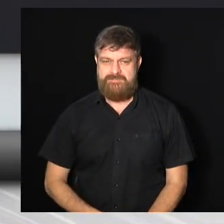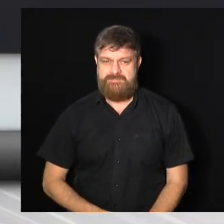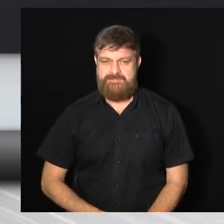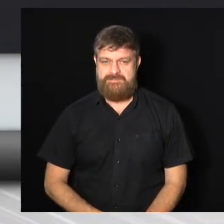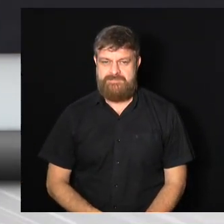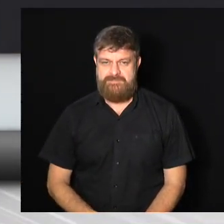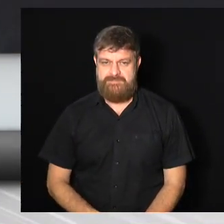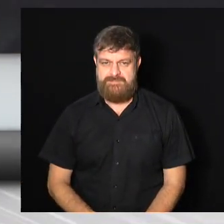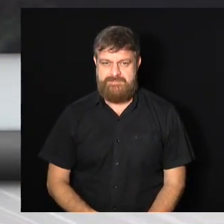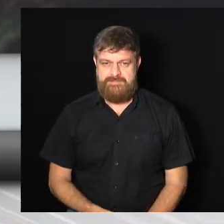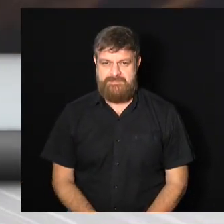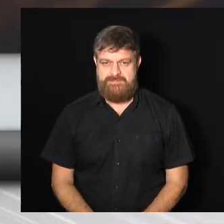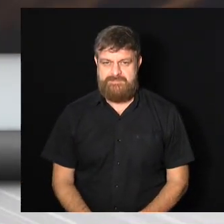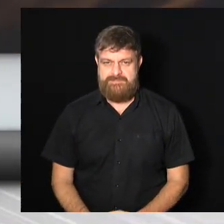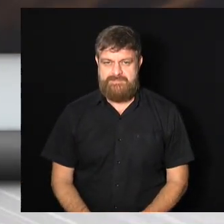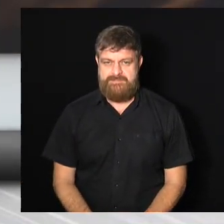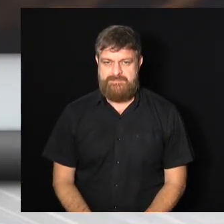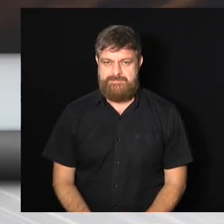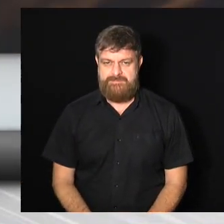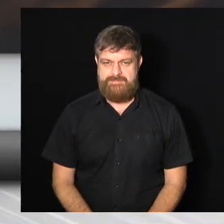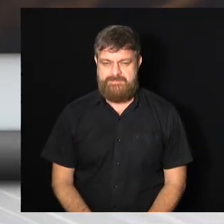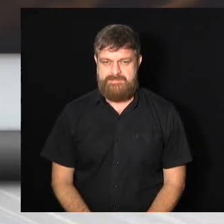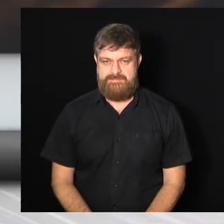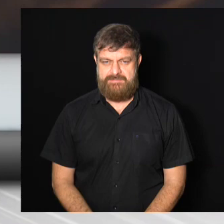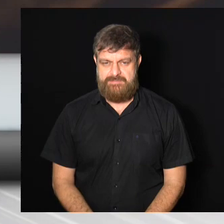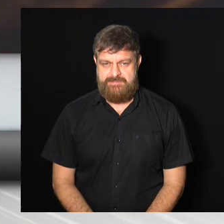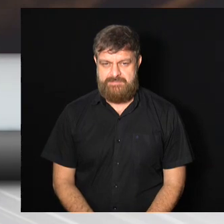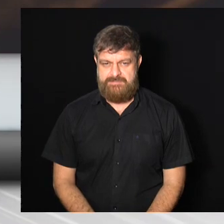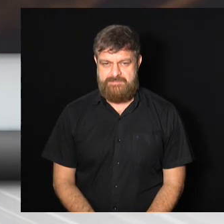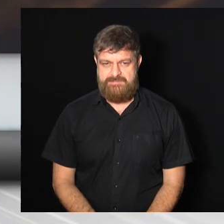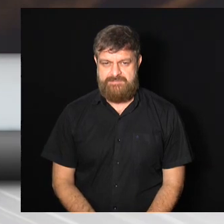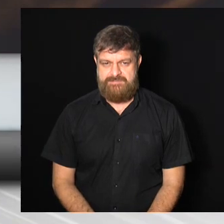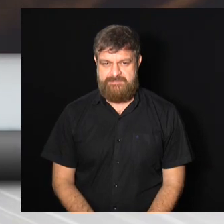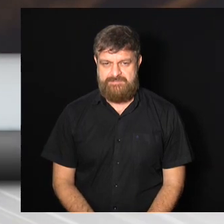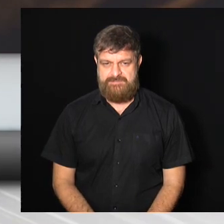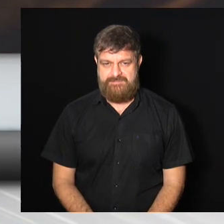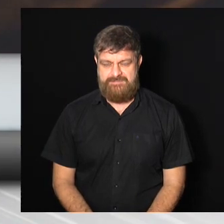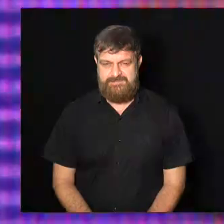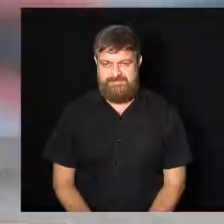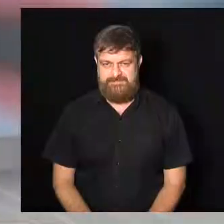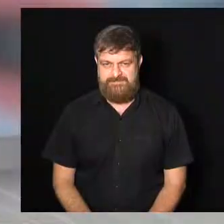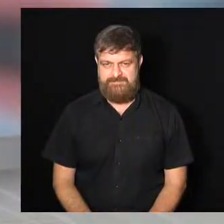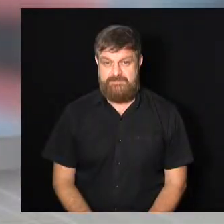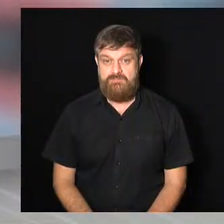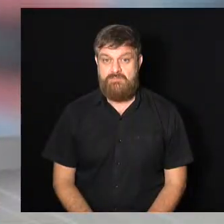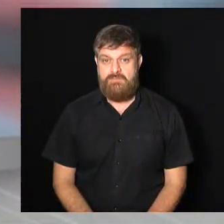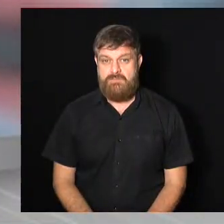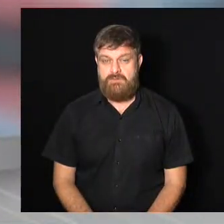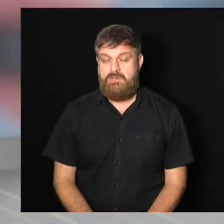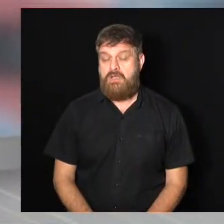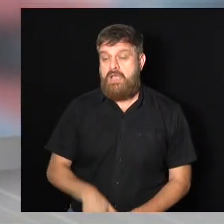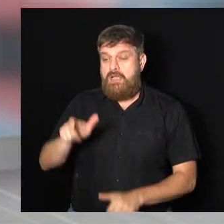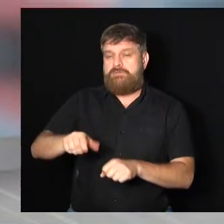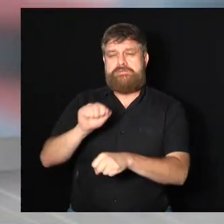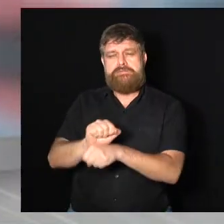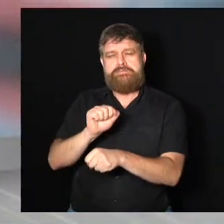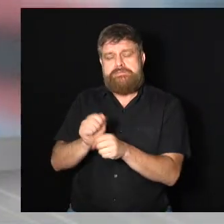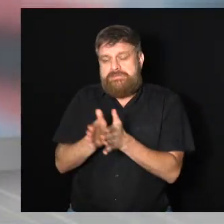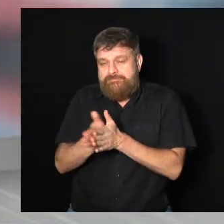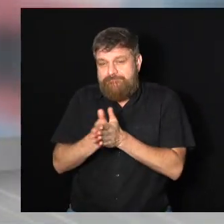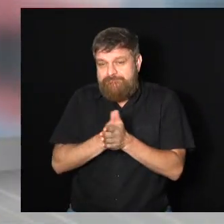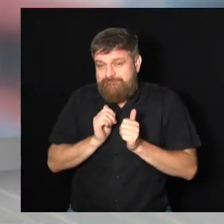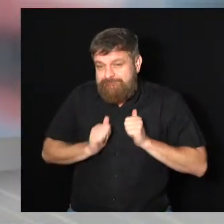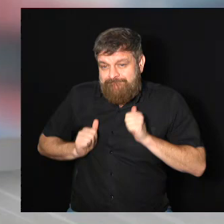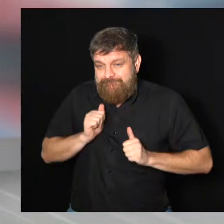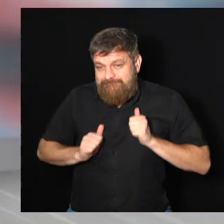You know what? I kinda like it, just you and me. Yeah, me too. Muita gente aguardou ansiosamente